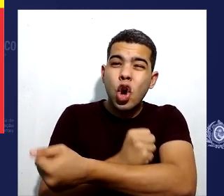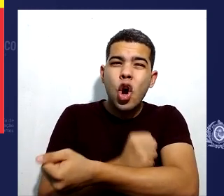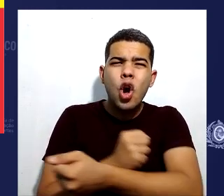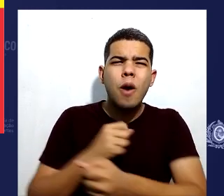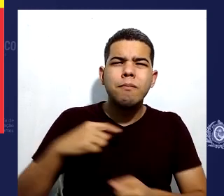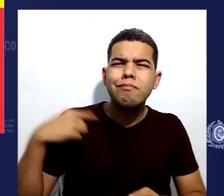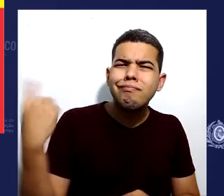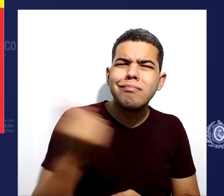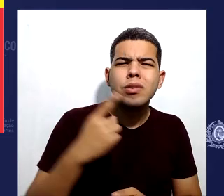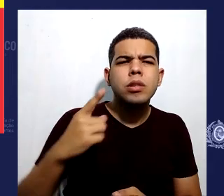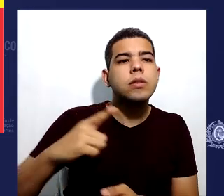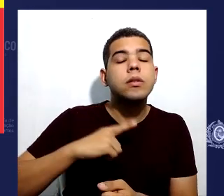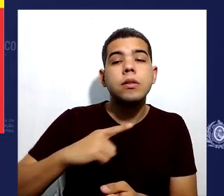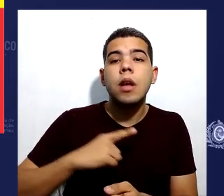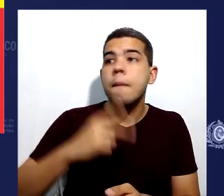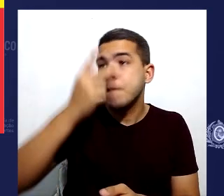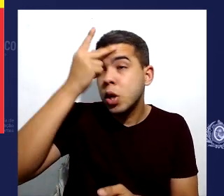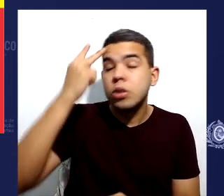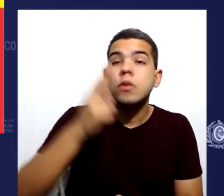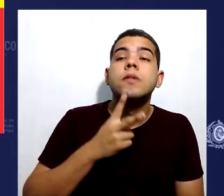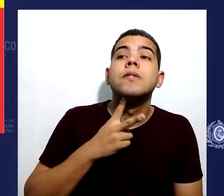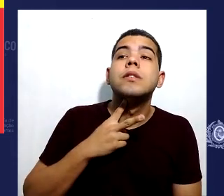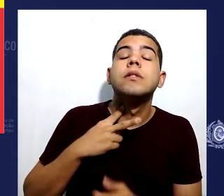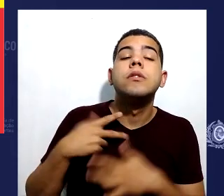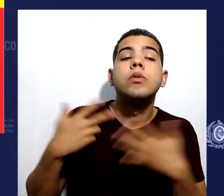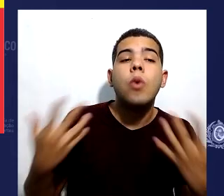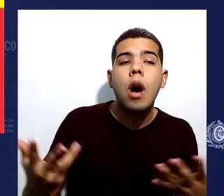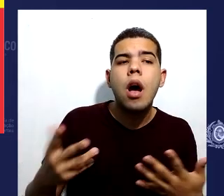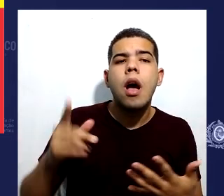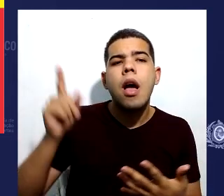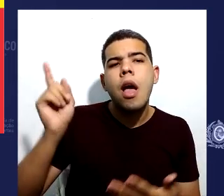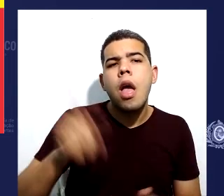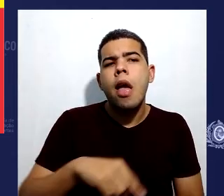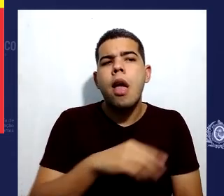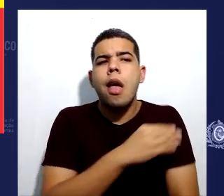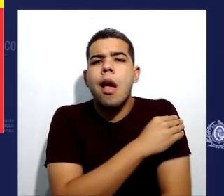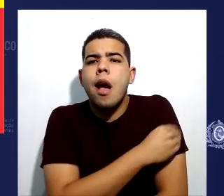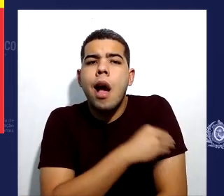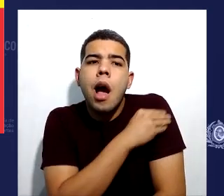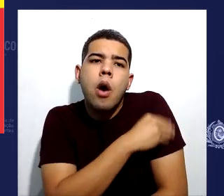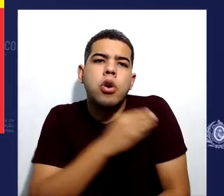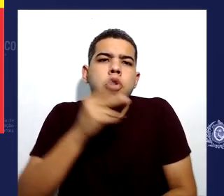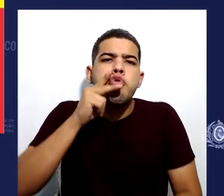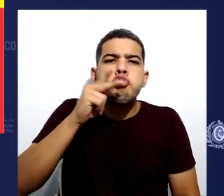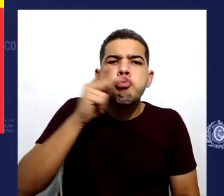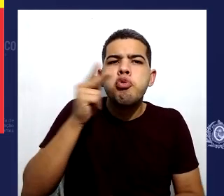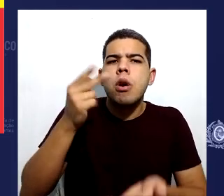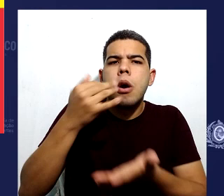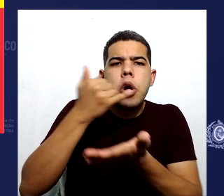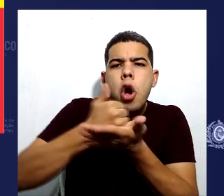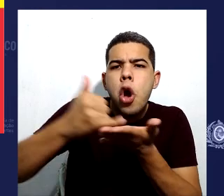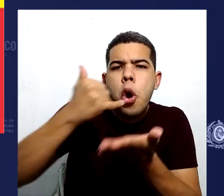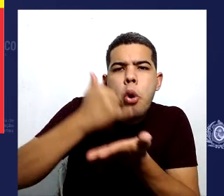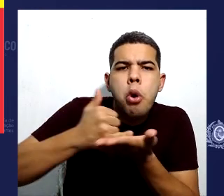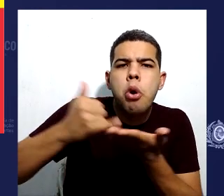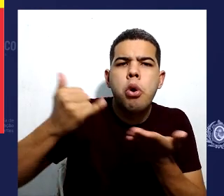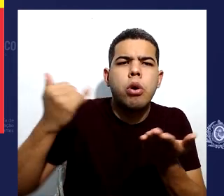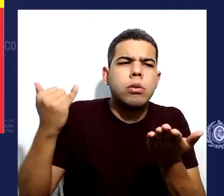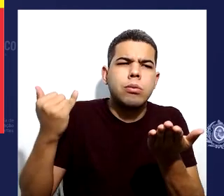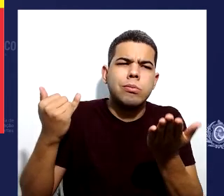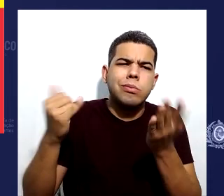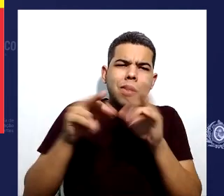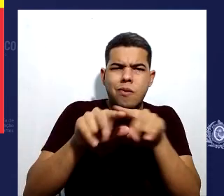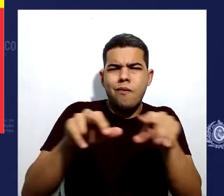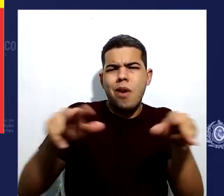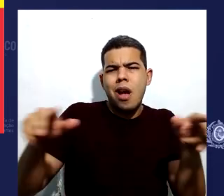nossa sociedade, na realidade, são o álcool, o tabaco, a cocaína e, no caso, os seus derivados. E